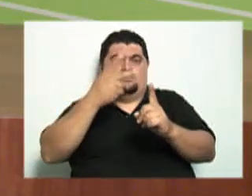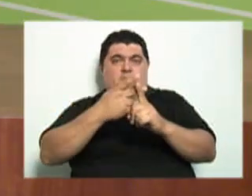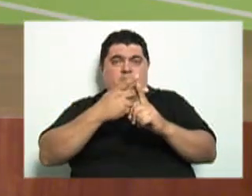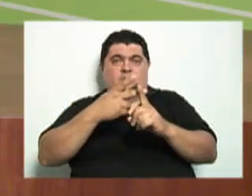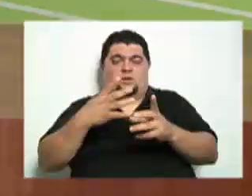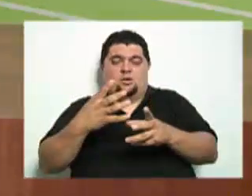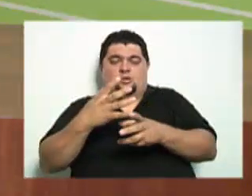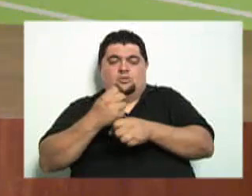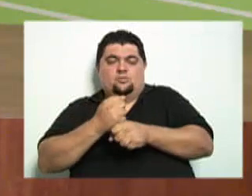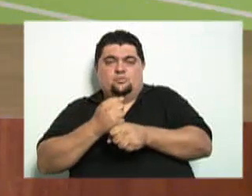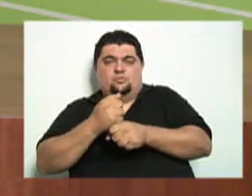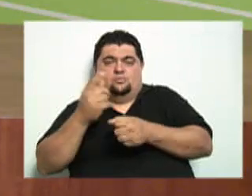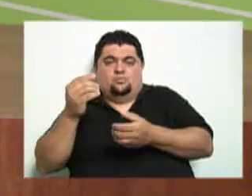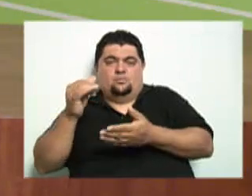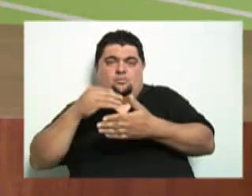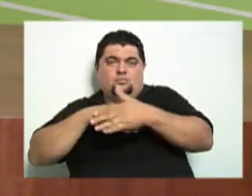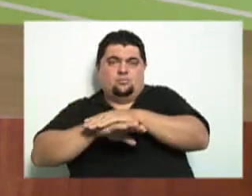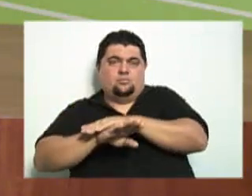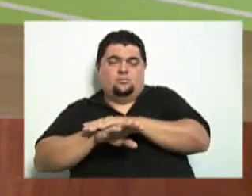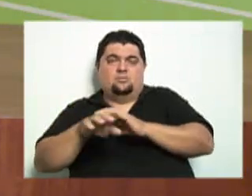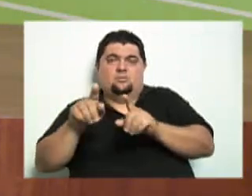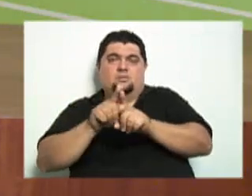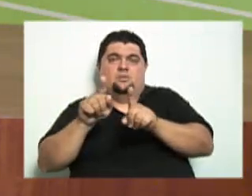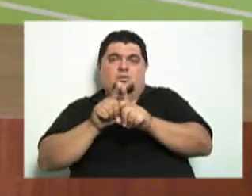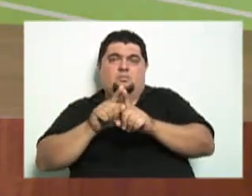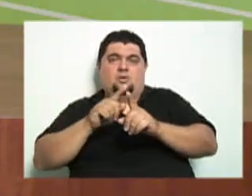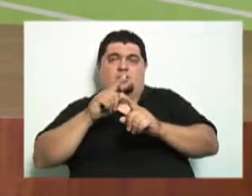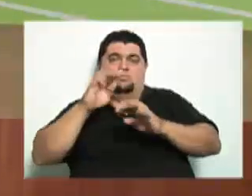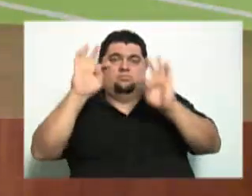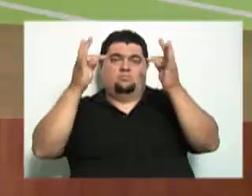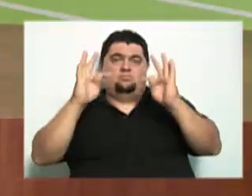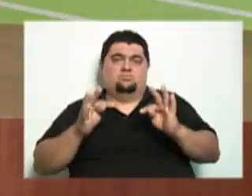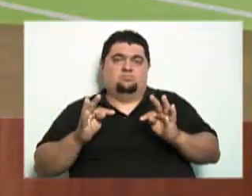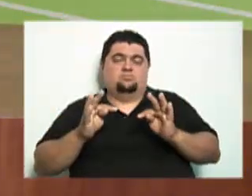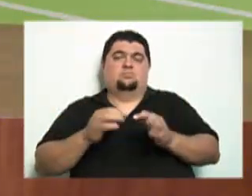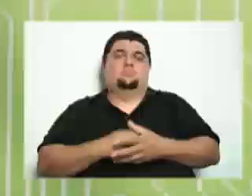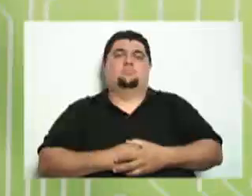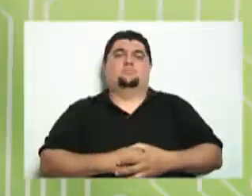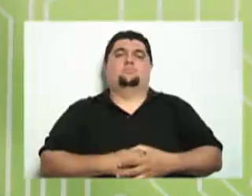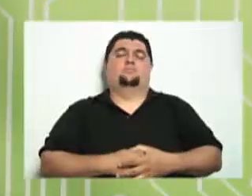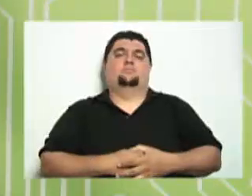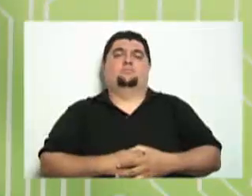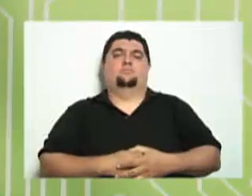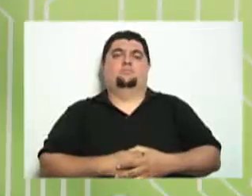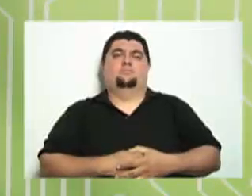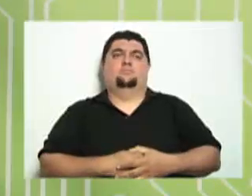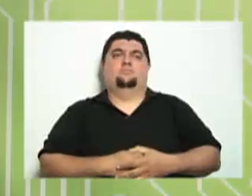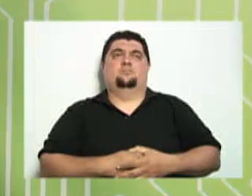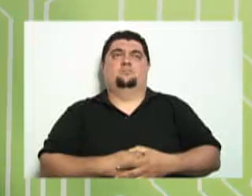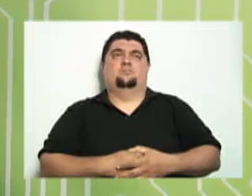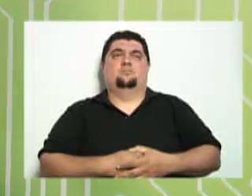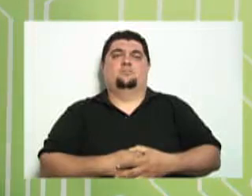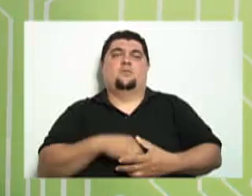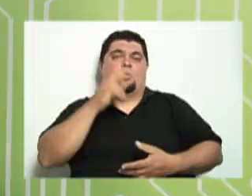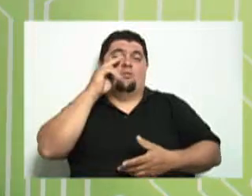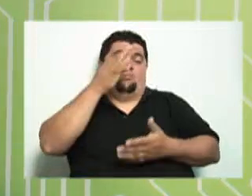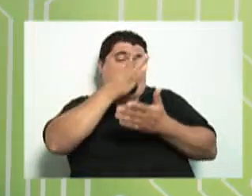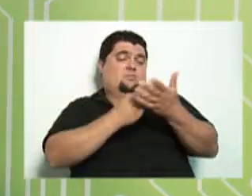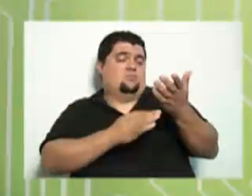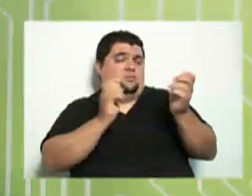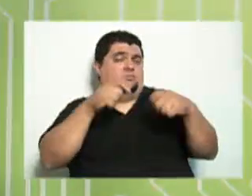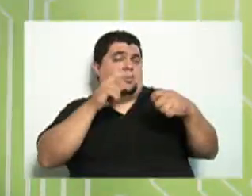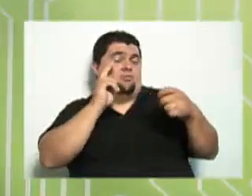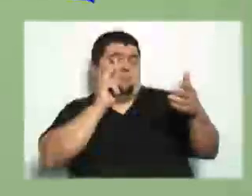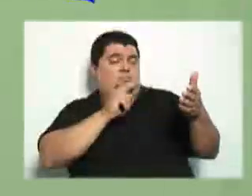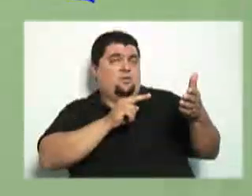de acumulação de capital e incorporação de progresso técnico. Exatamente. A gente vê no nosso texto, a gente pode